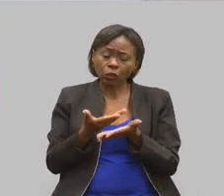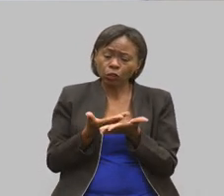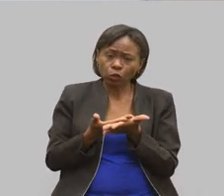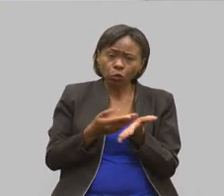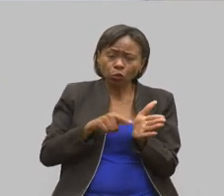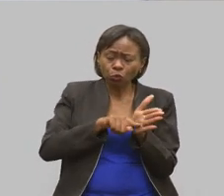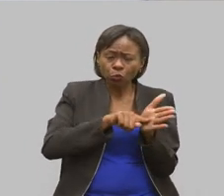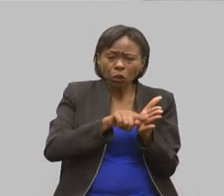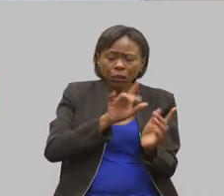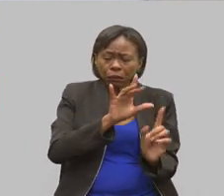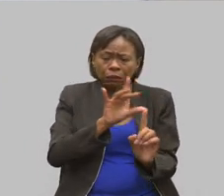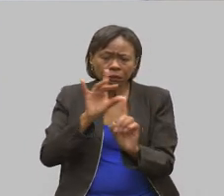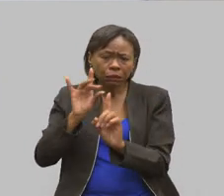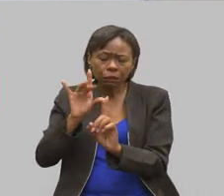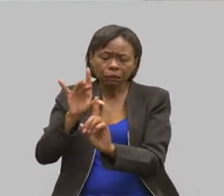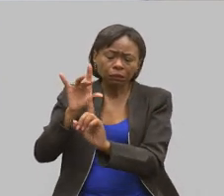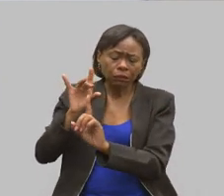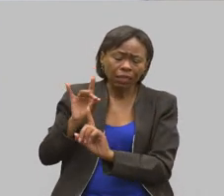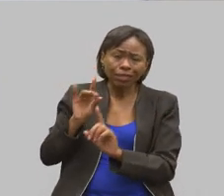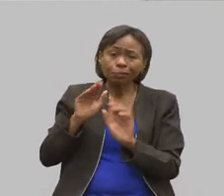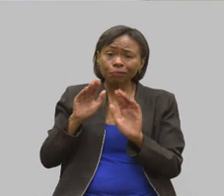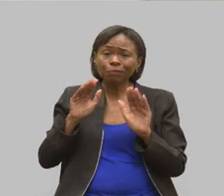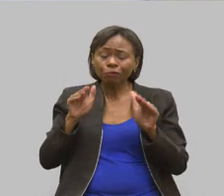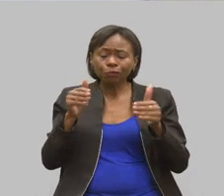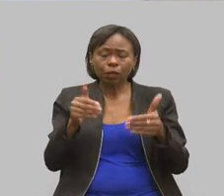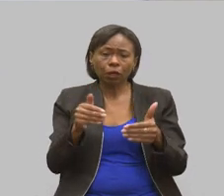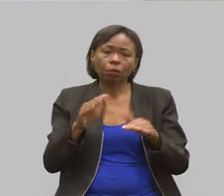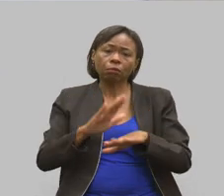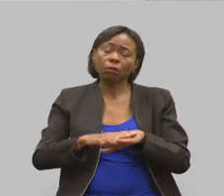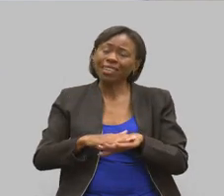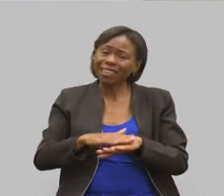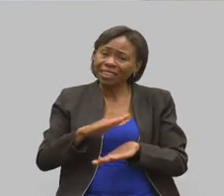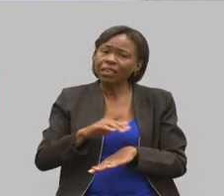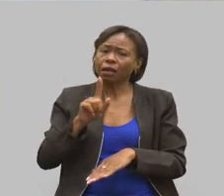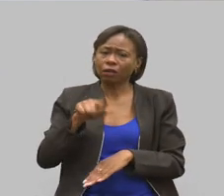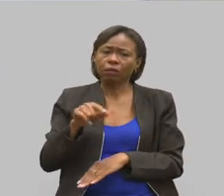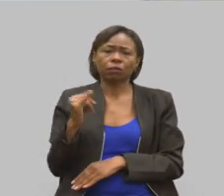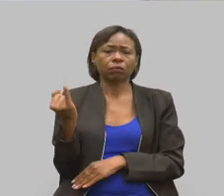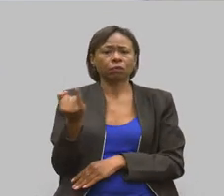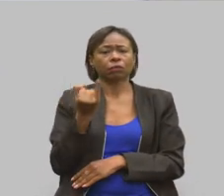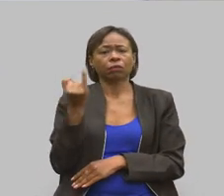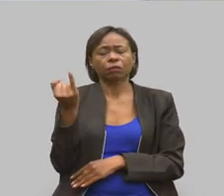focais mas eles são importantíssimos para que a gente tenha